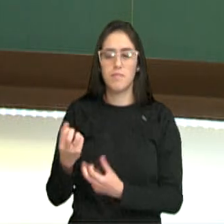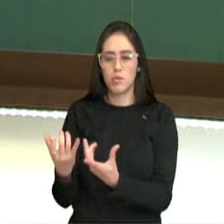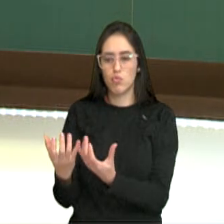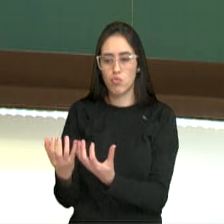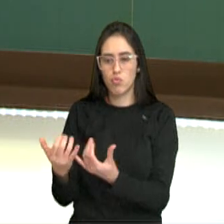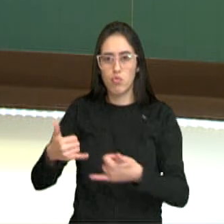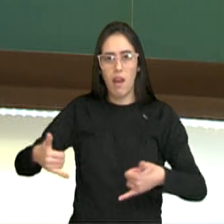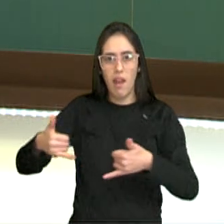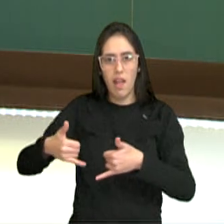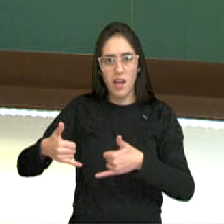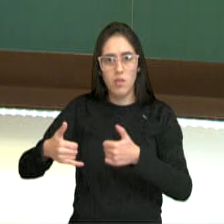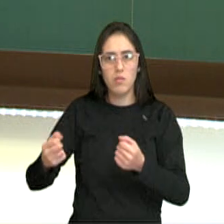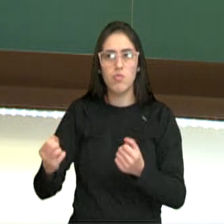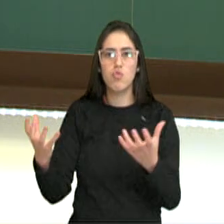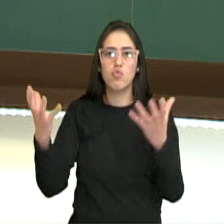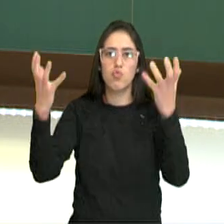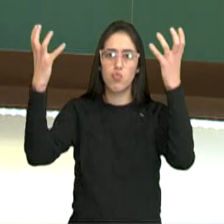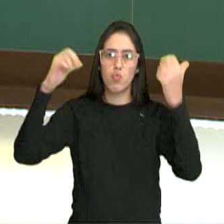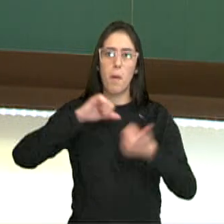líquido que se torna gasoso.